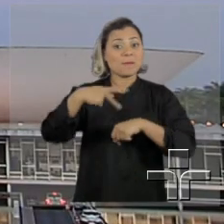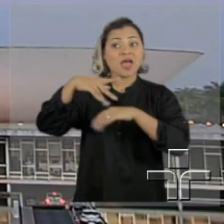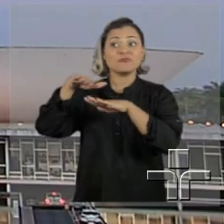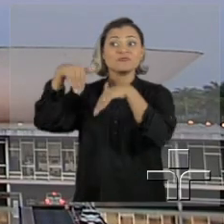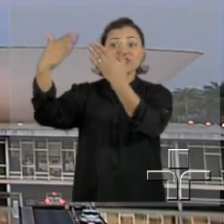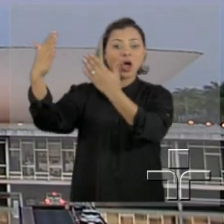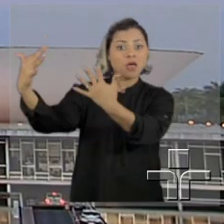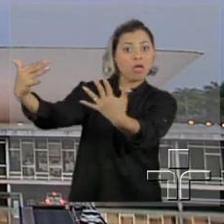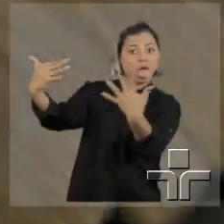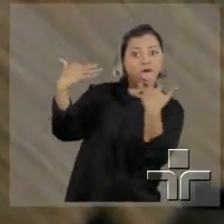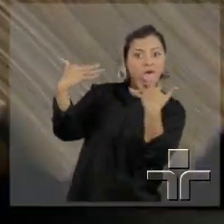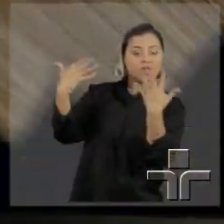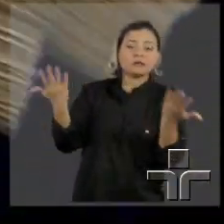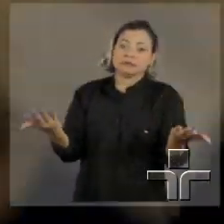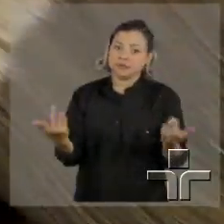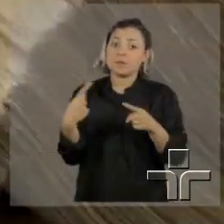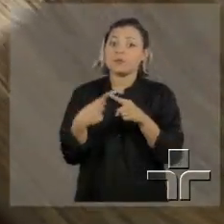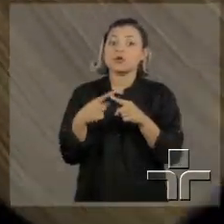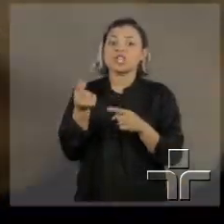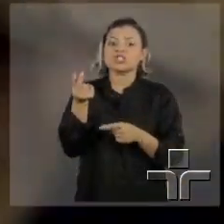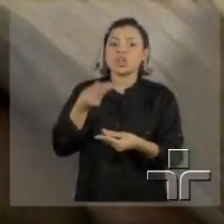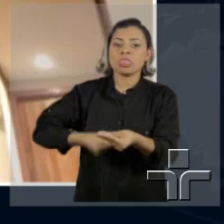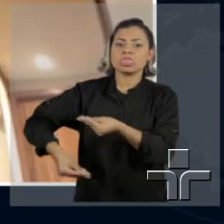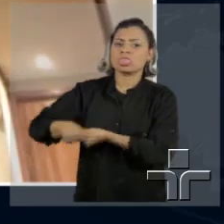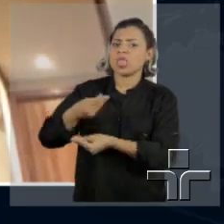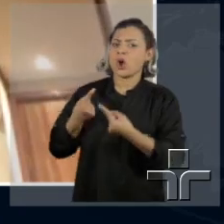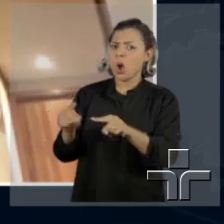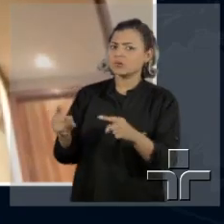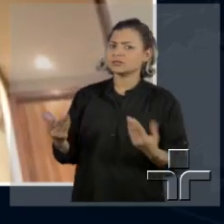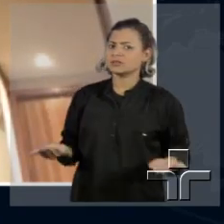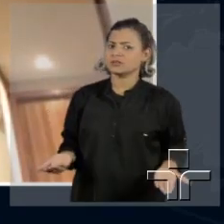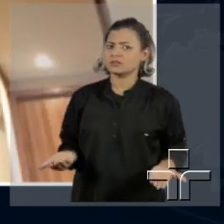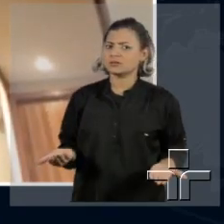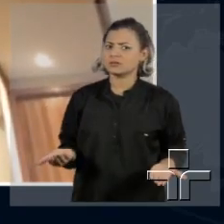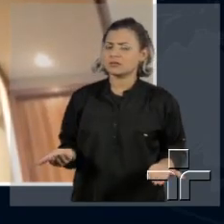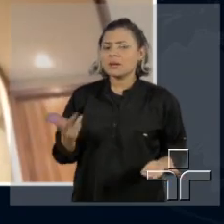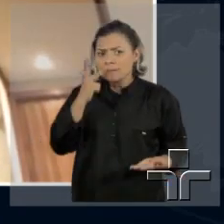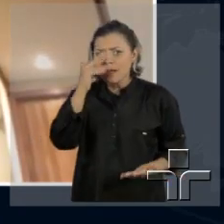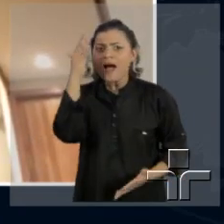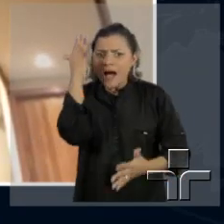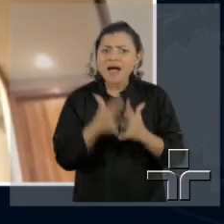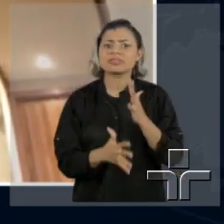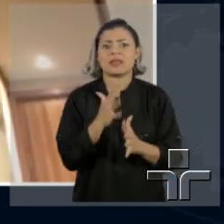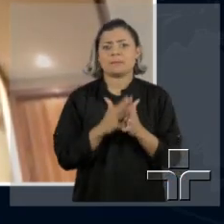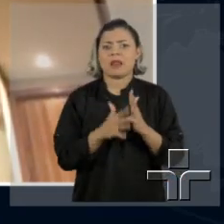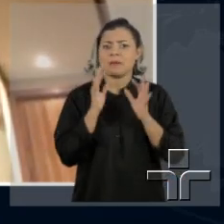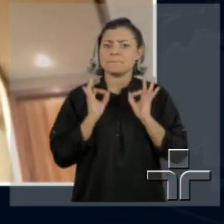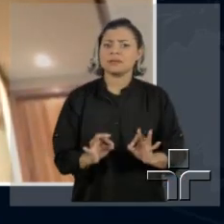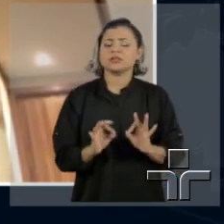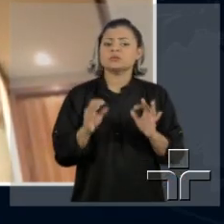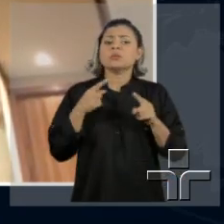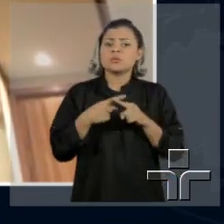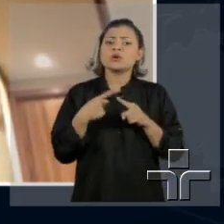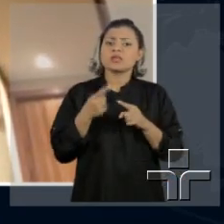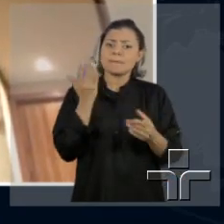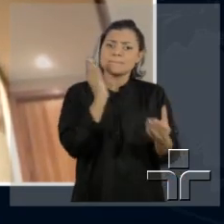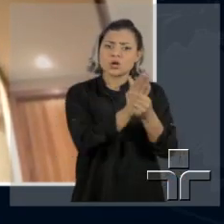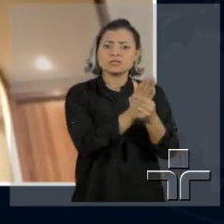as recomendações globais contra a lavagem de dinheiro. A decisão cria uma trava relevante do ponto de vista do fluxo